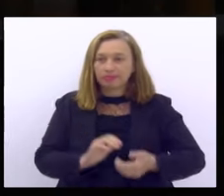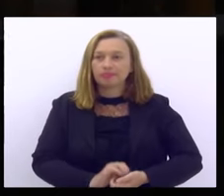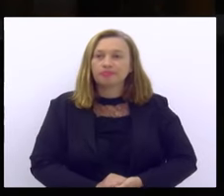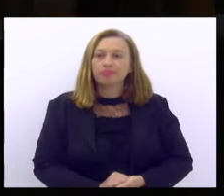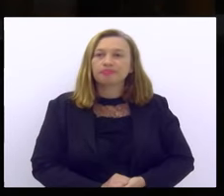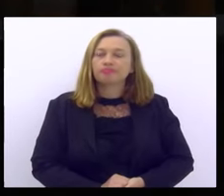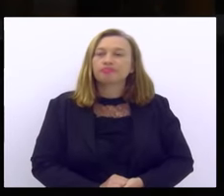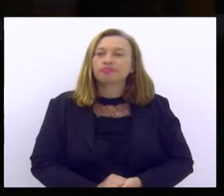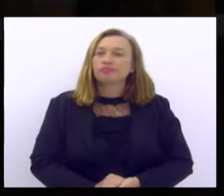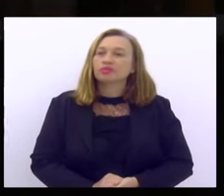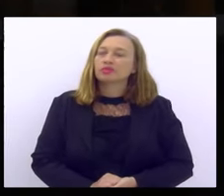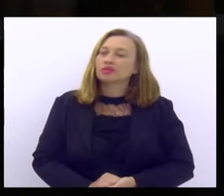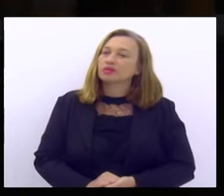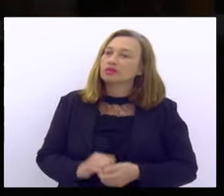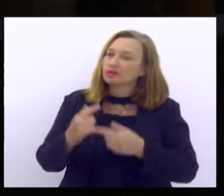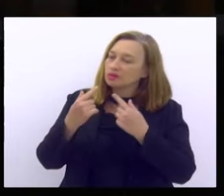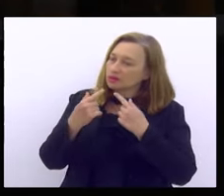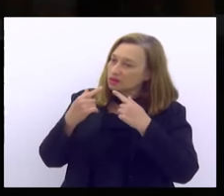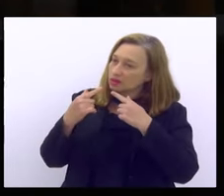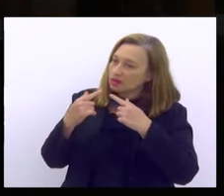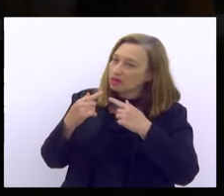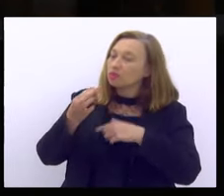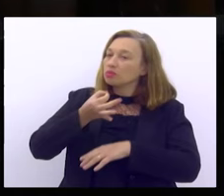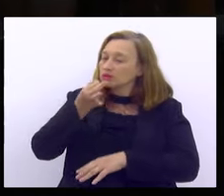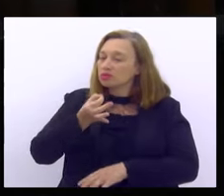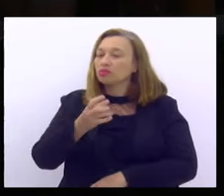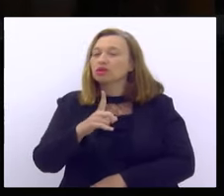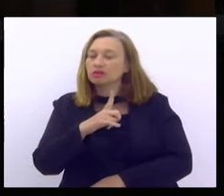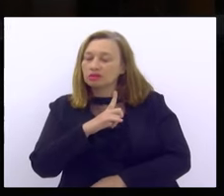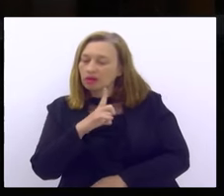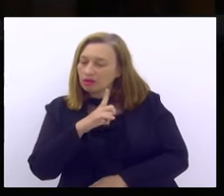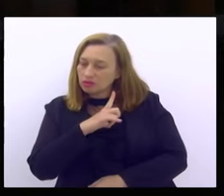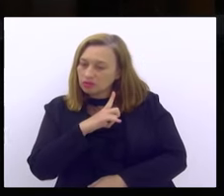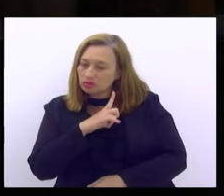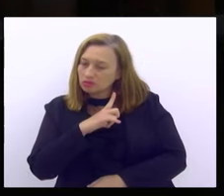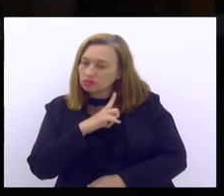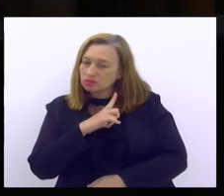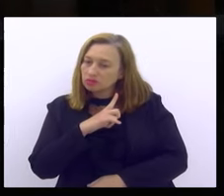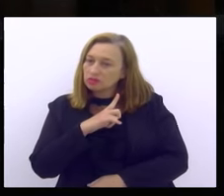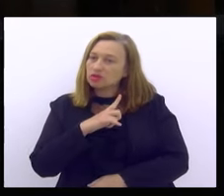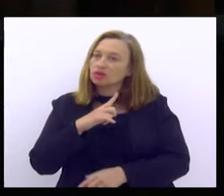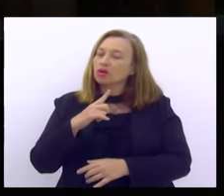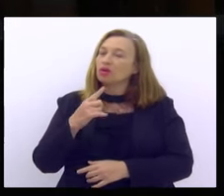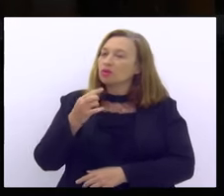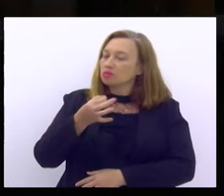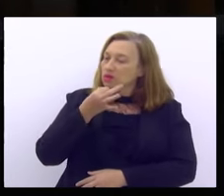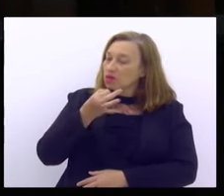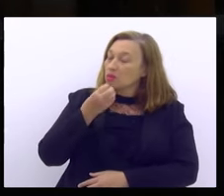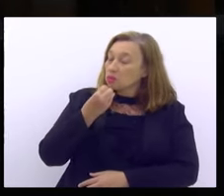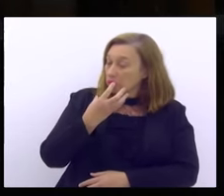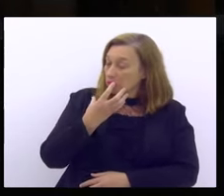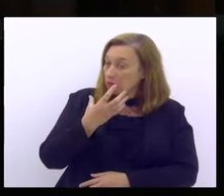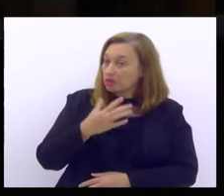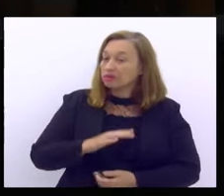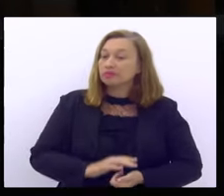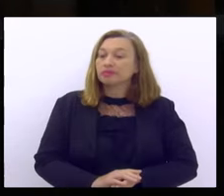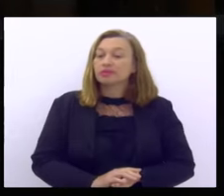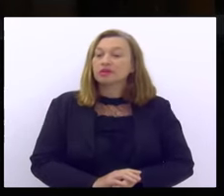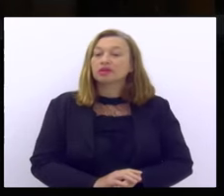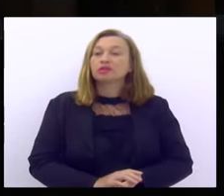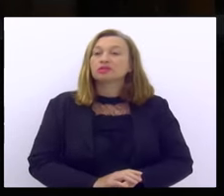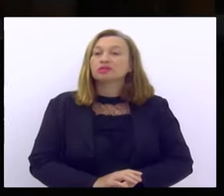a crítica que cabe, uma crítica contundente, mas,